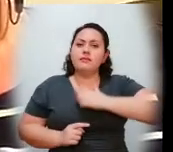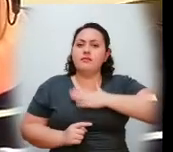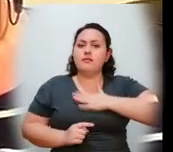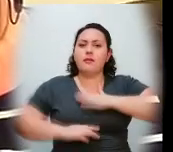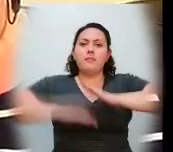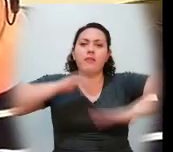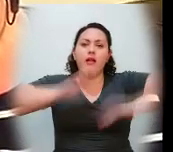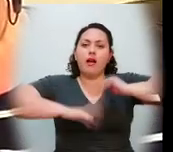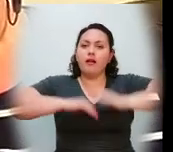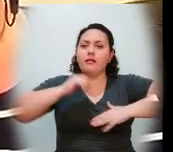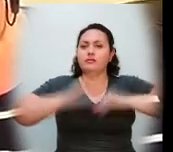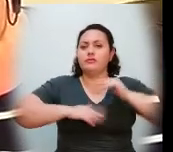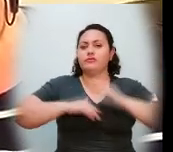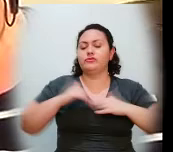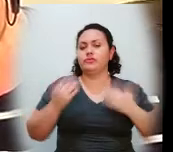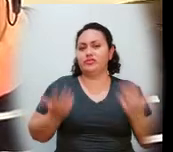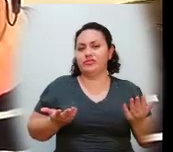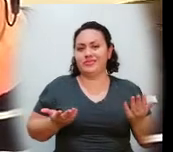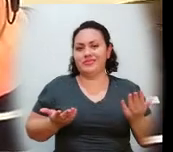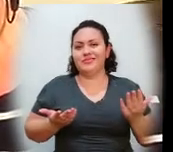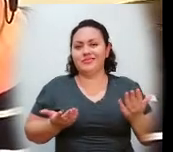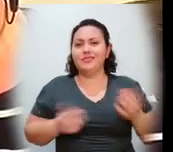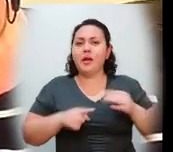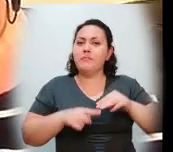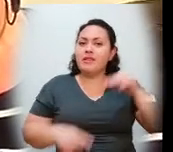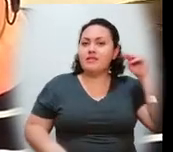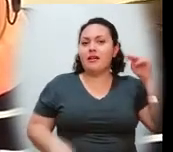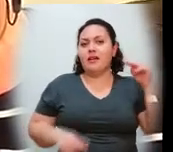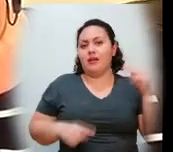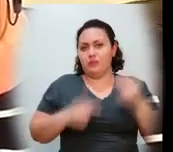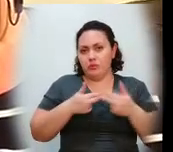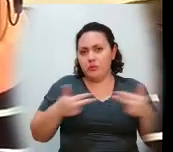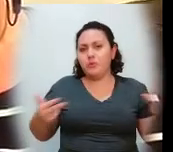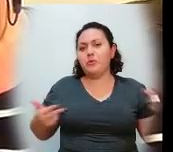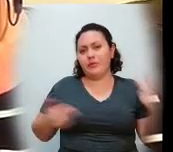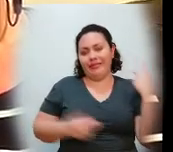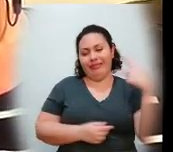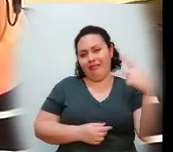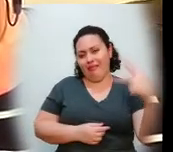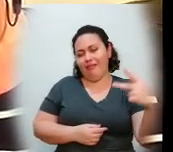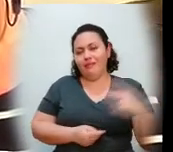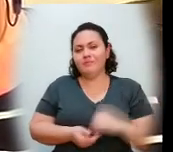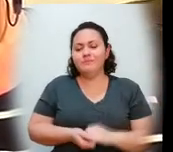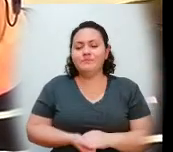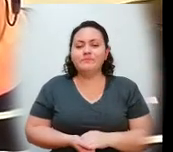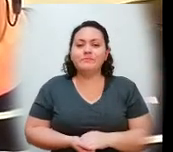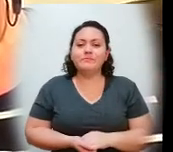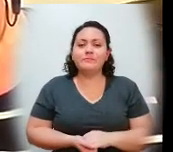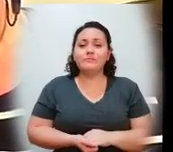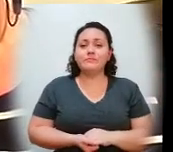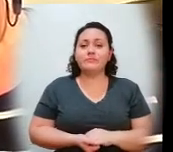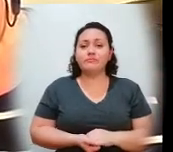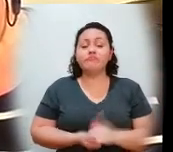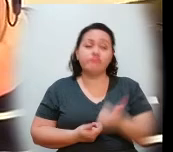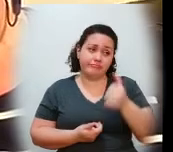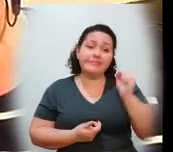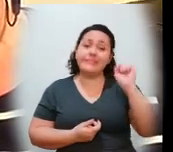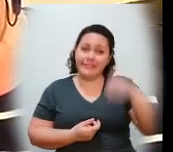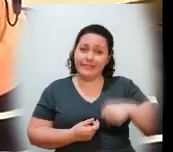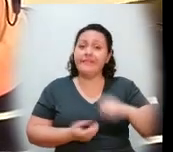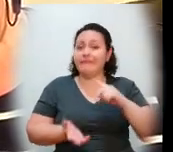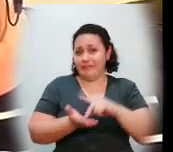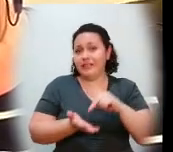na atividade, né, de mestrado, né, do mestrado dela, assim. E sim,